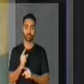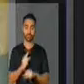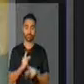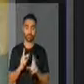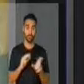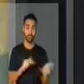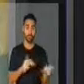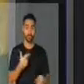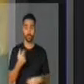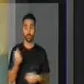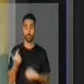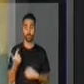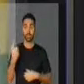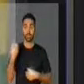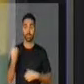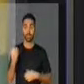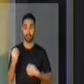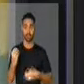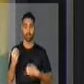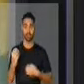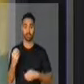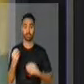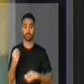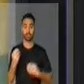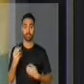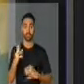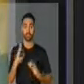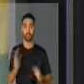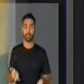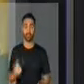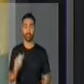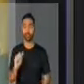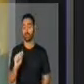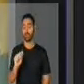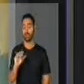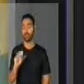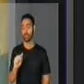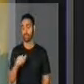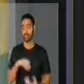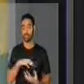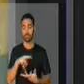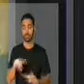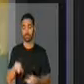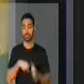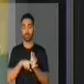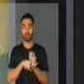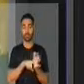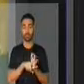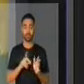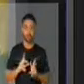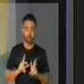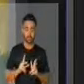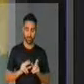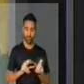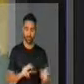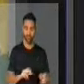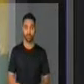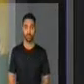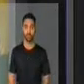2030, pelas estimativas da Agência Internacional para Pesquisa de Câncer, IARC.